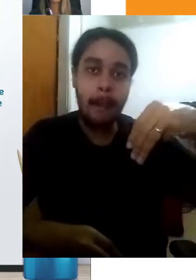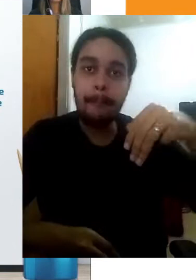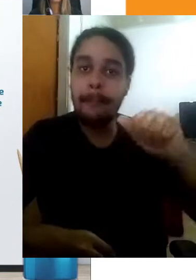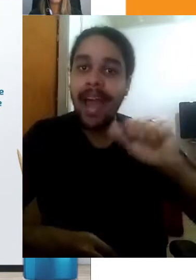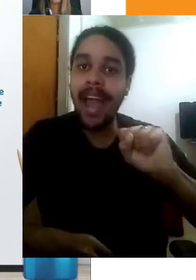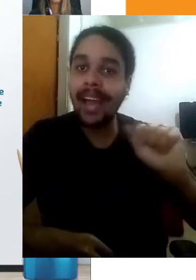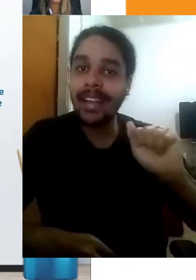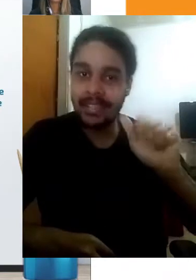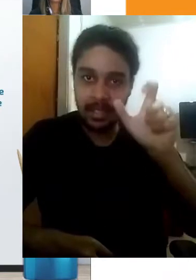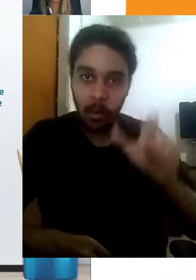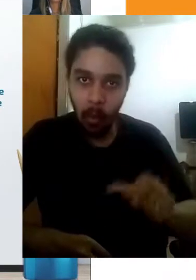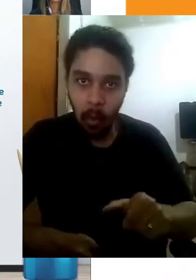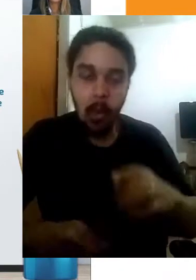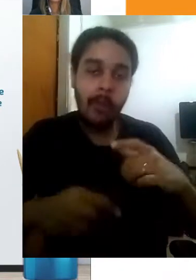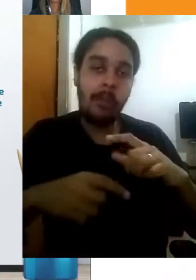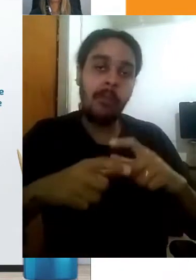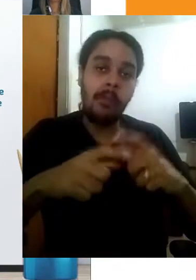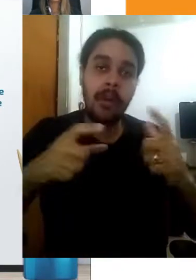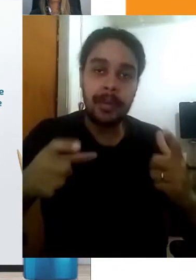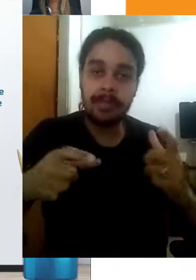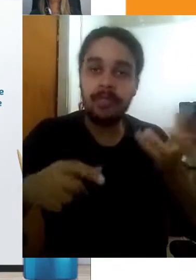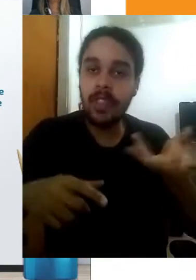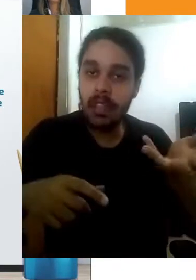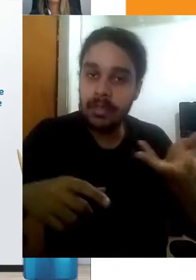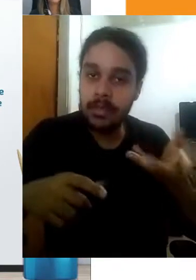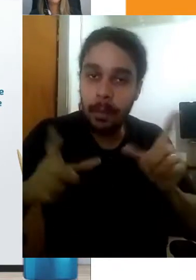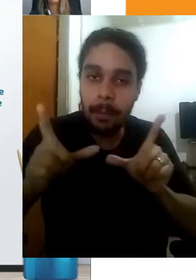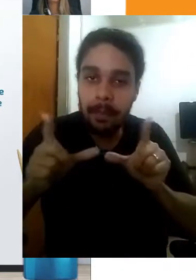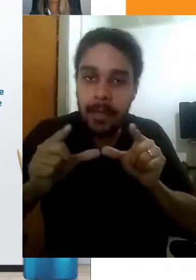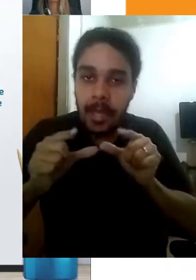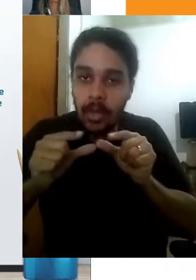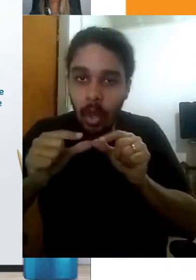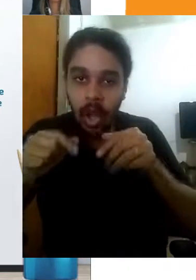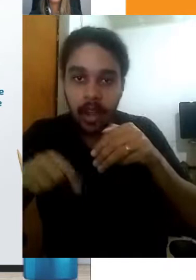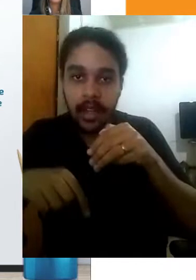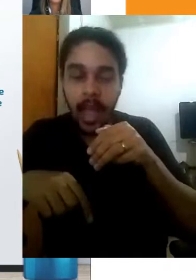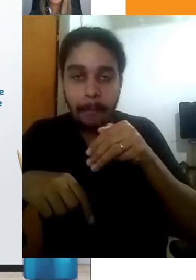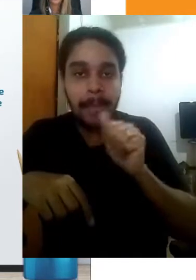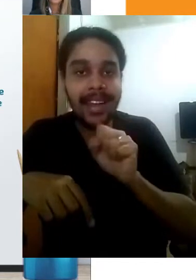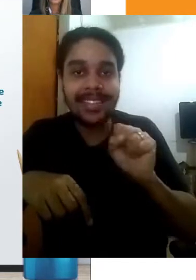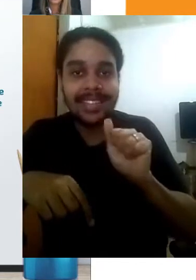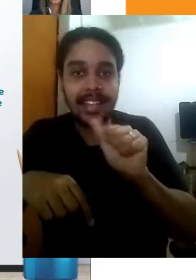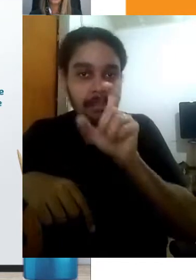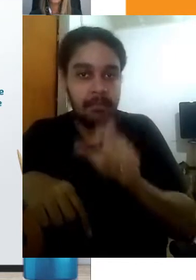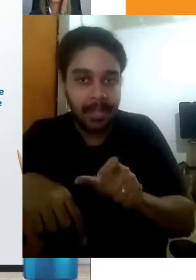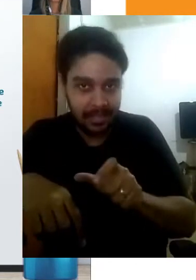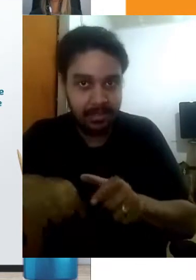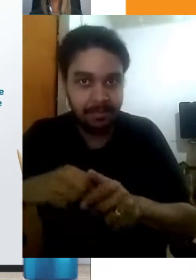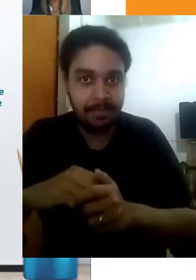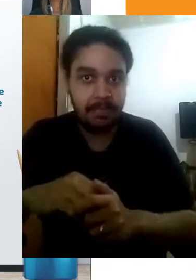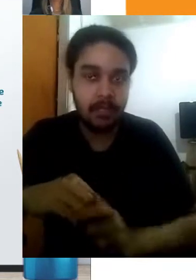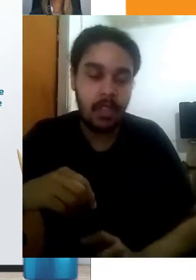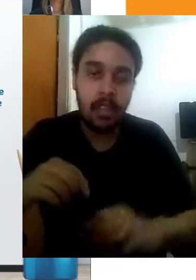à massa do corpo. Significa que, quanto maior for a aceleração, menor será a massa desse corpo.